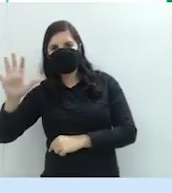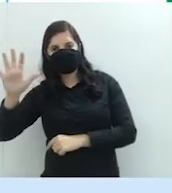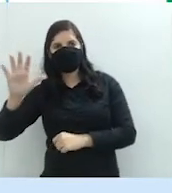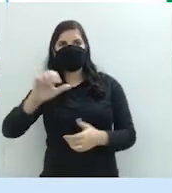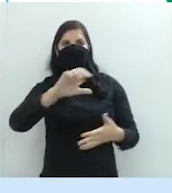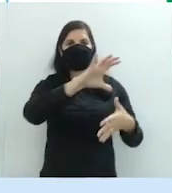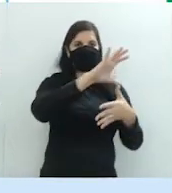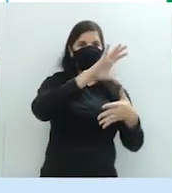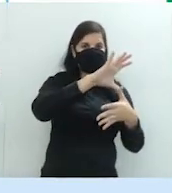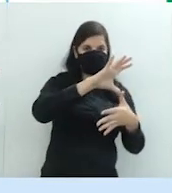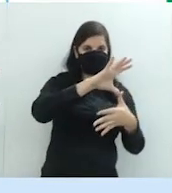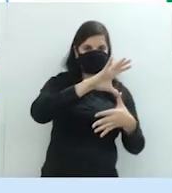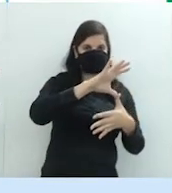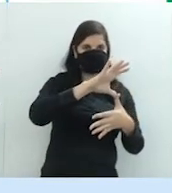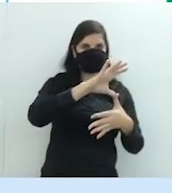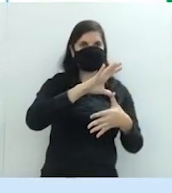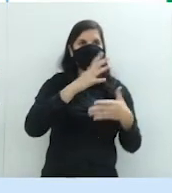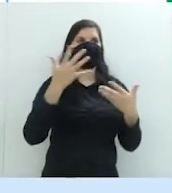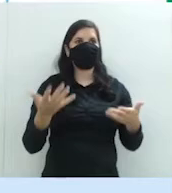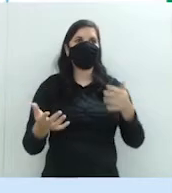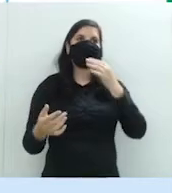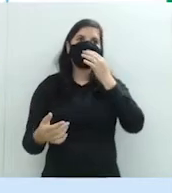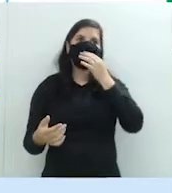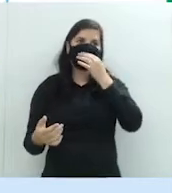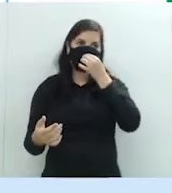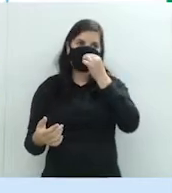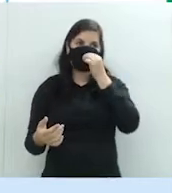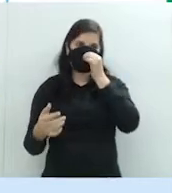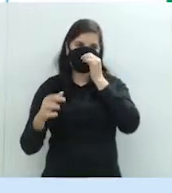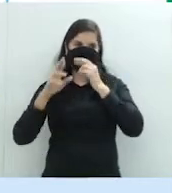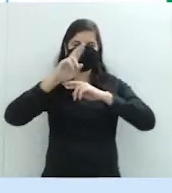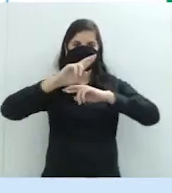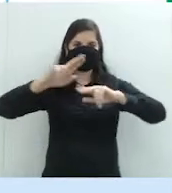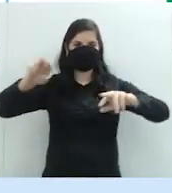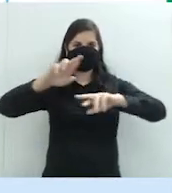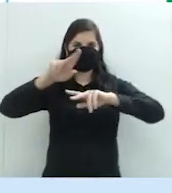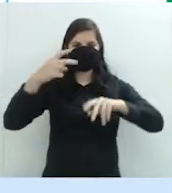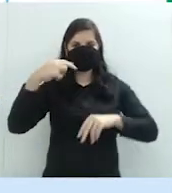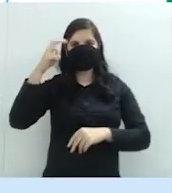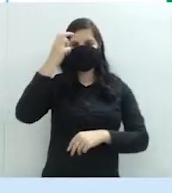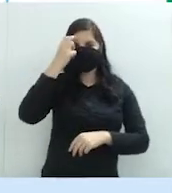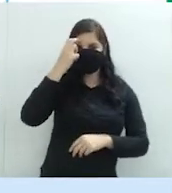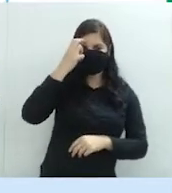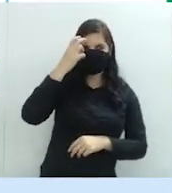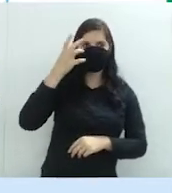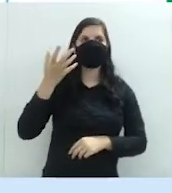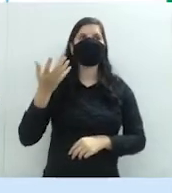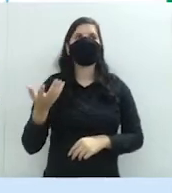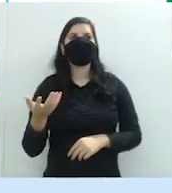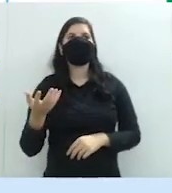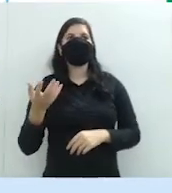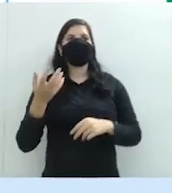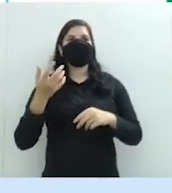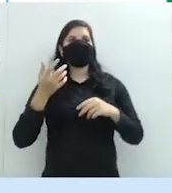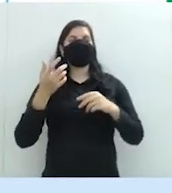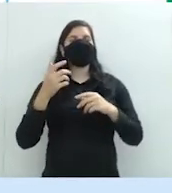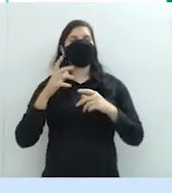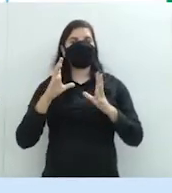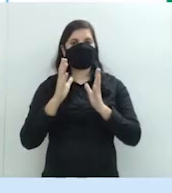Então, além do contato, né, entre as diferentes culturas, a